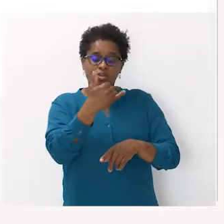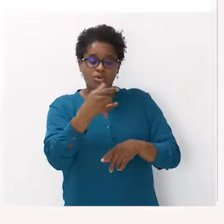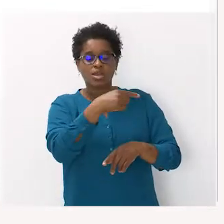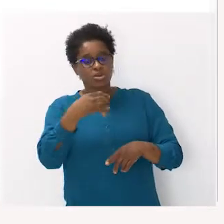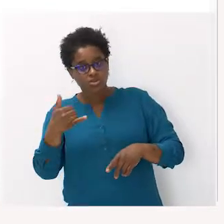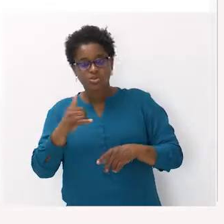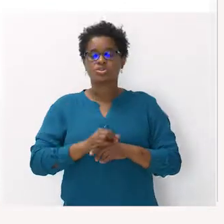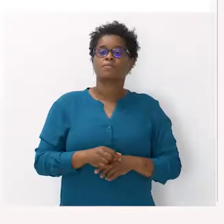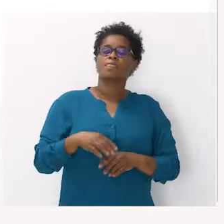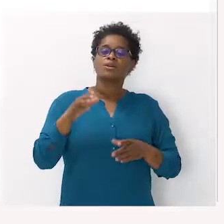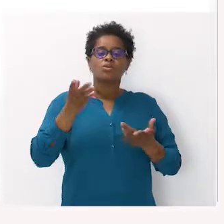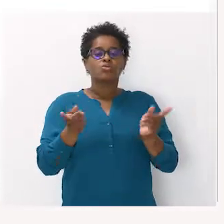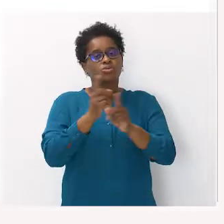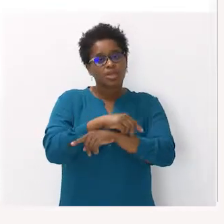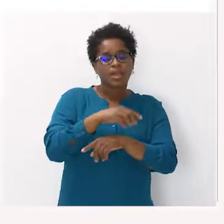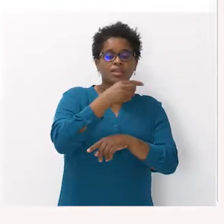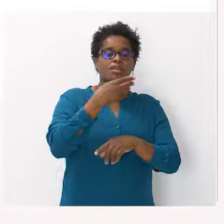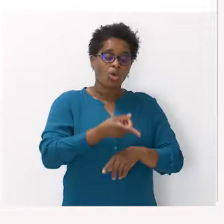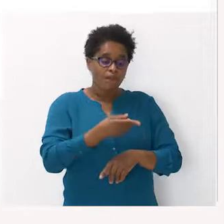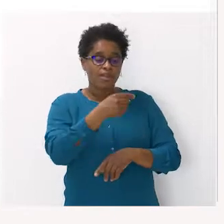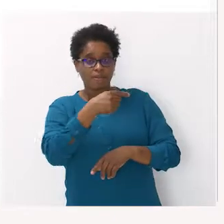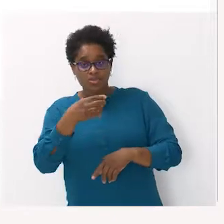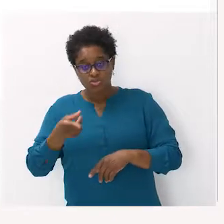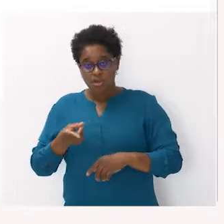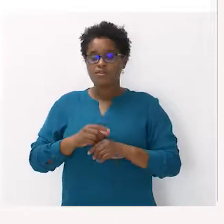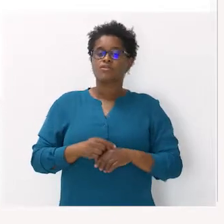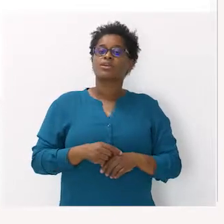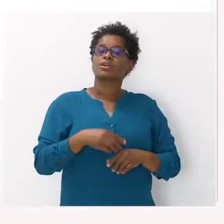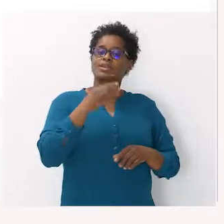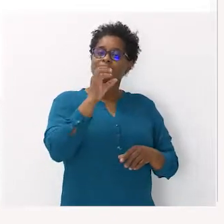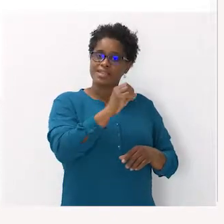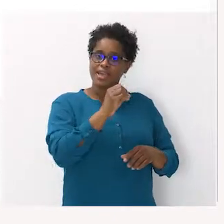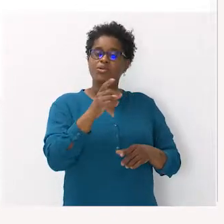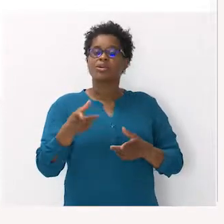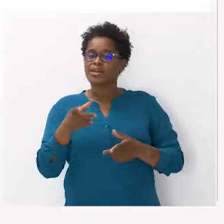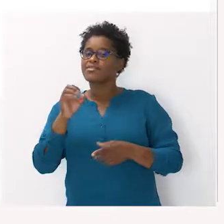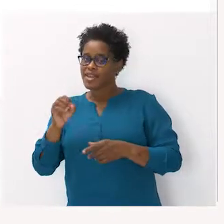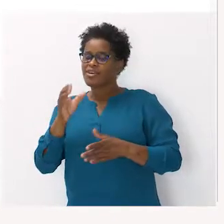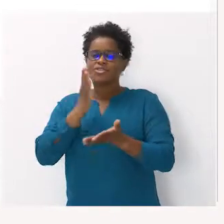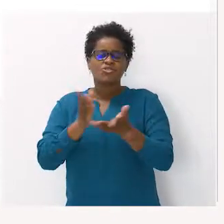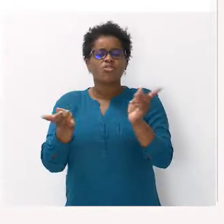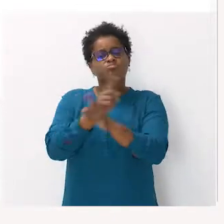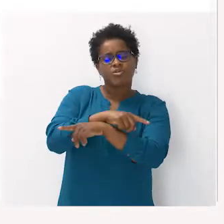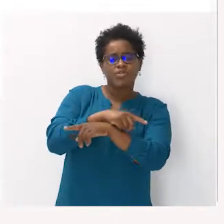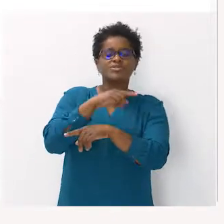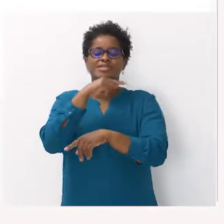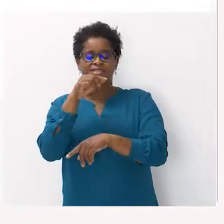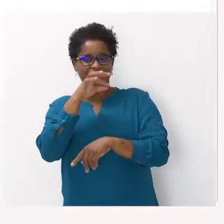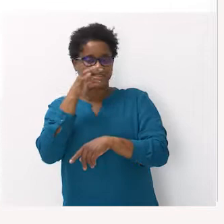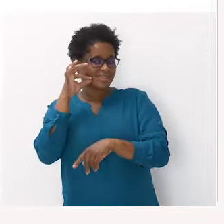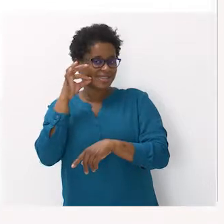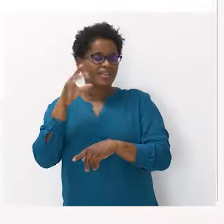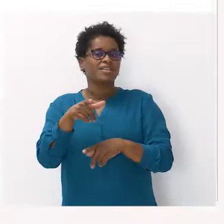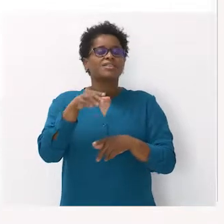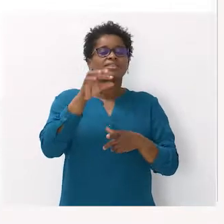de menos 9 é 9, o simétrico de 0 é 0. É basta mudar o sinal. Simétrico de um